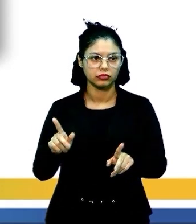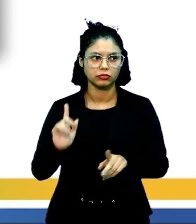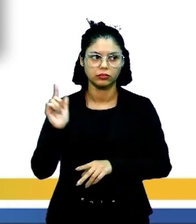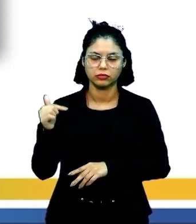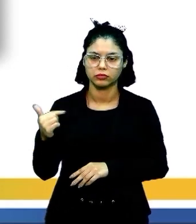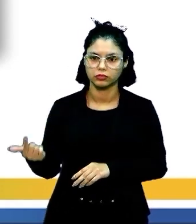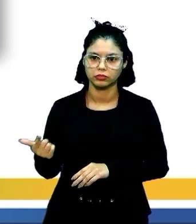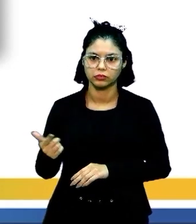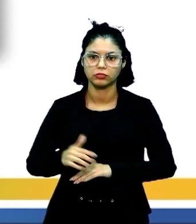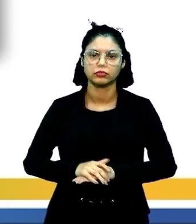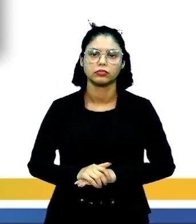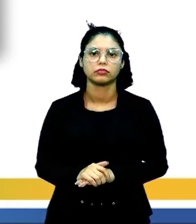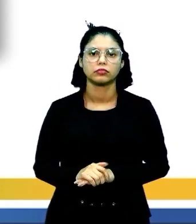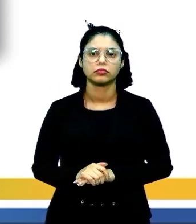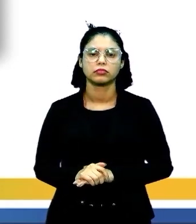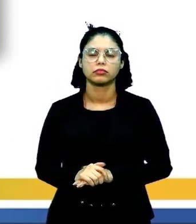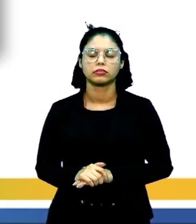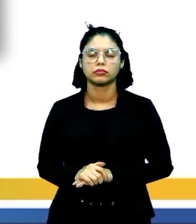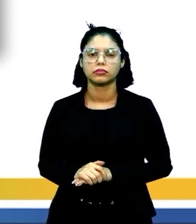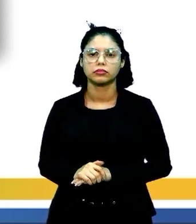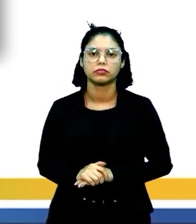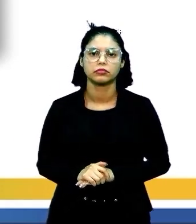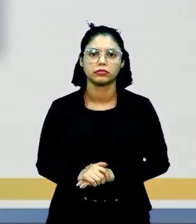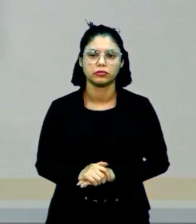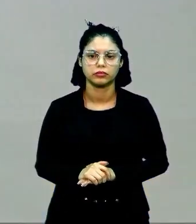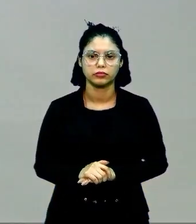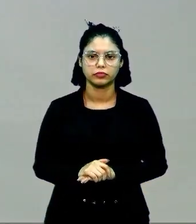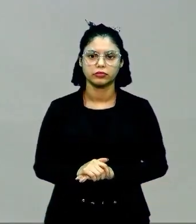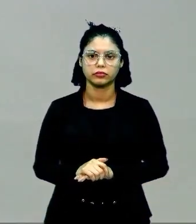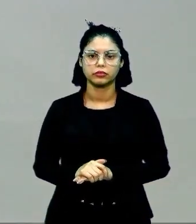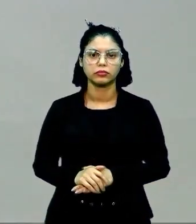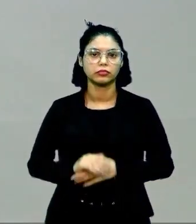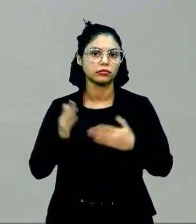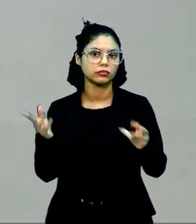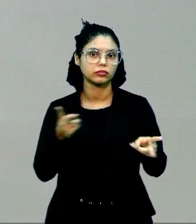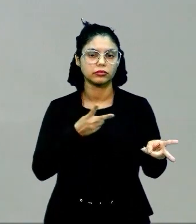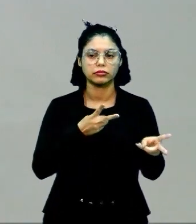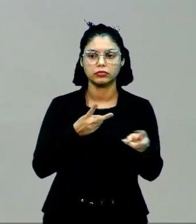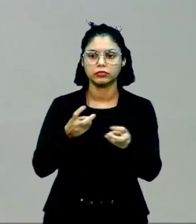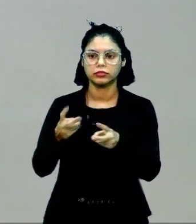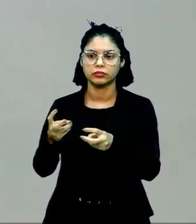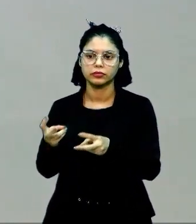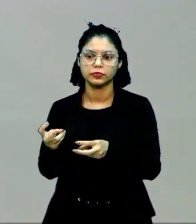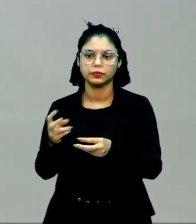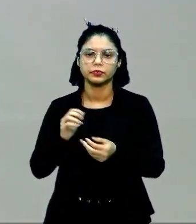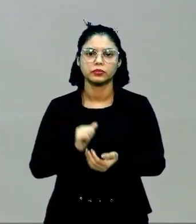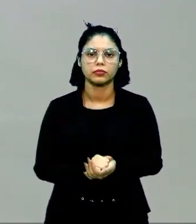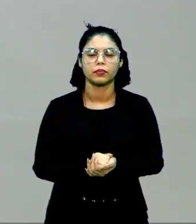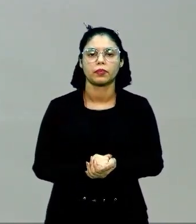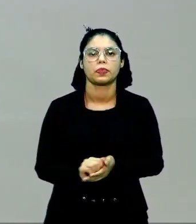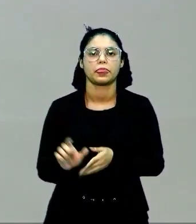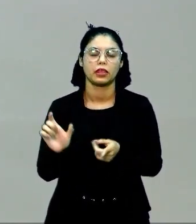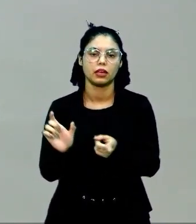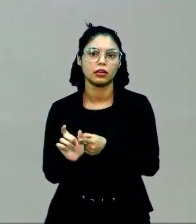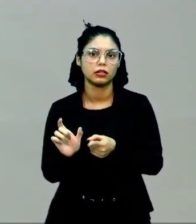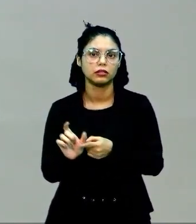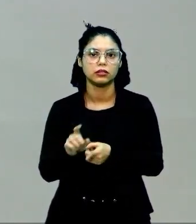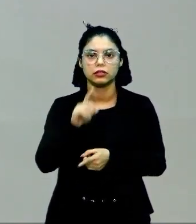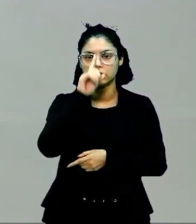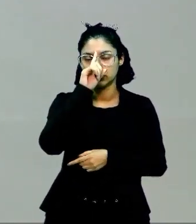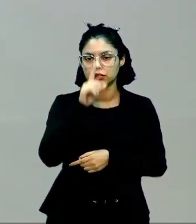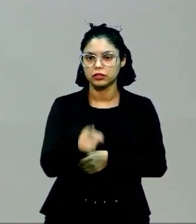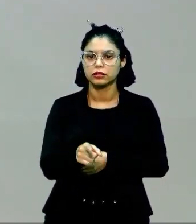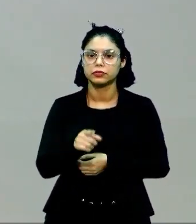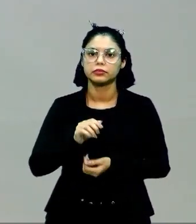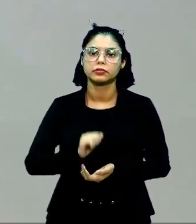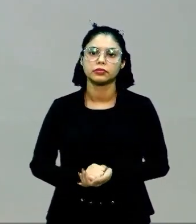uma coisa ser diferente de outra. Então percebam, a palavra autoridade,